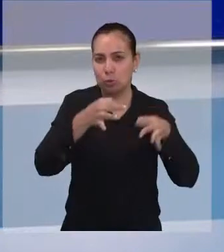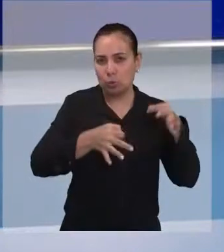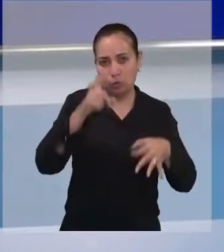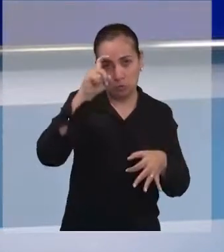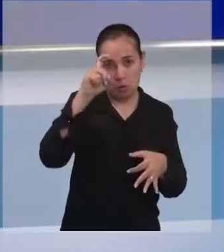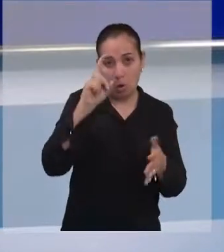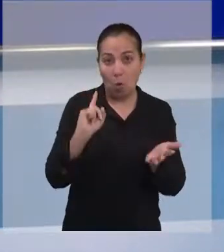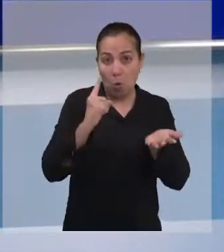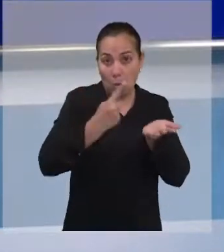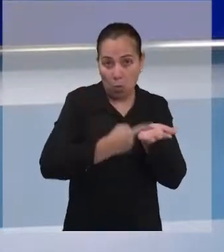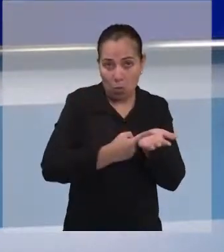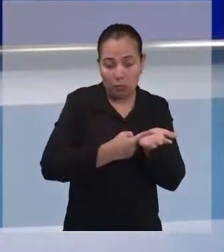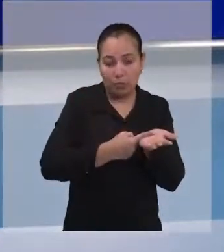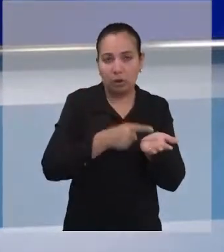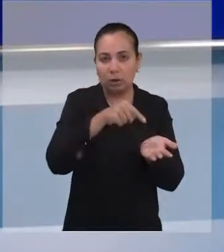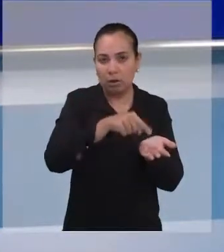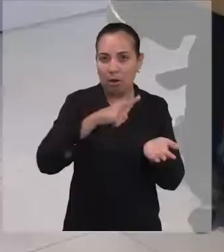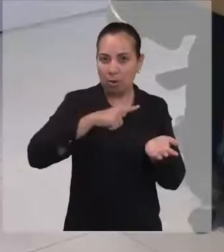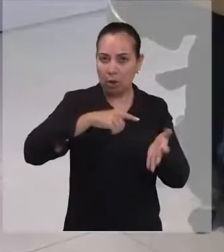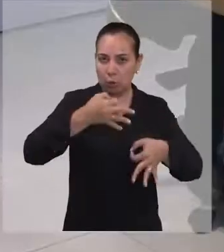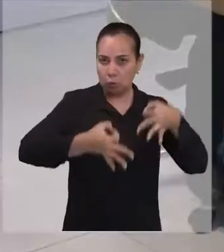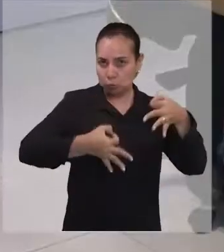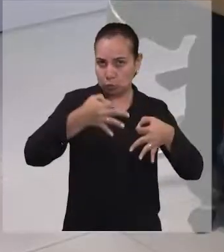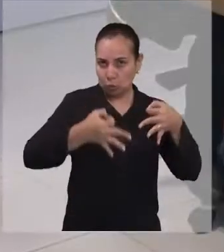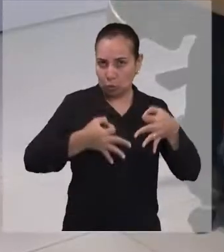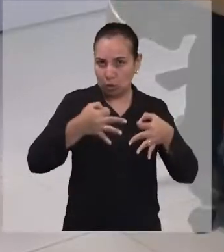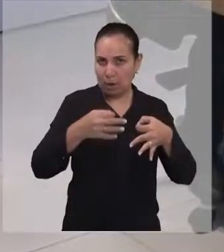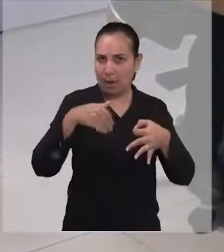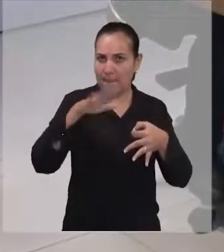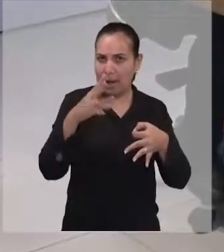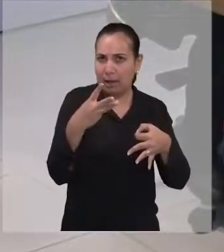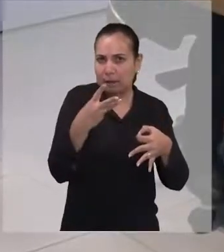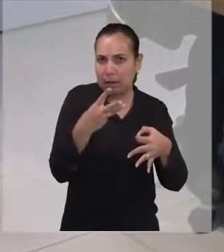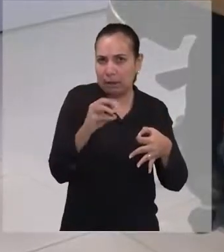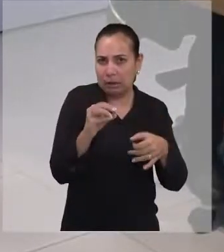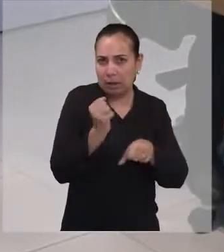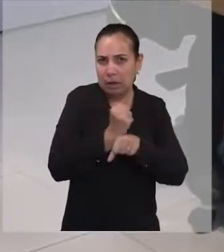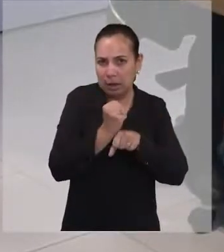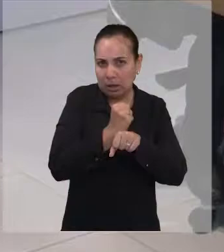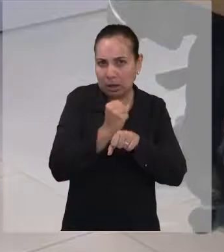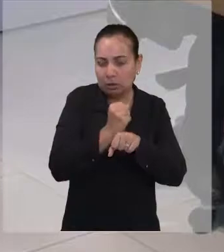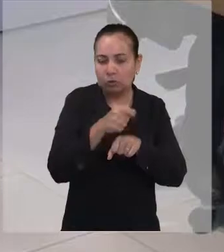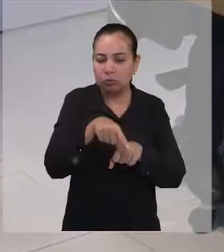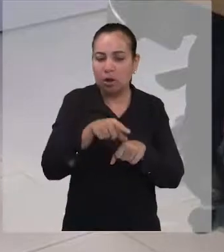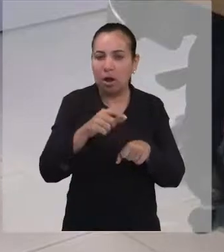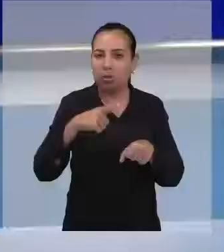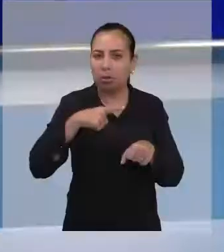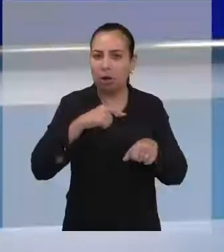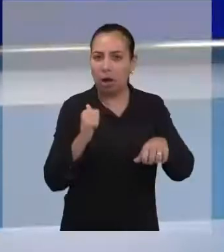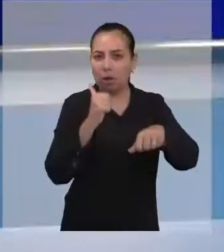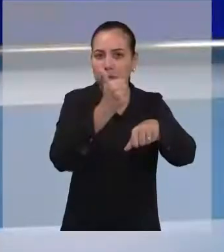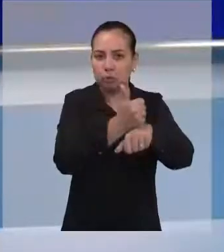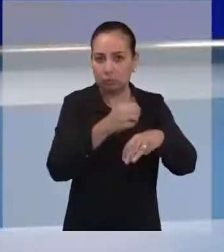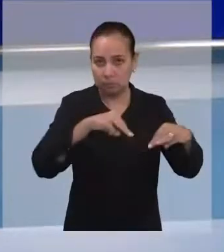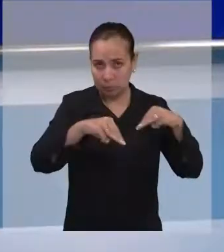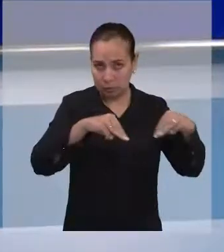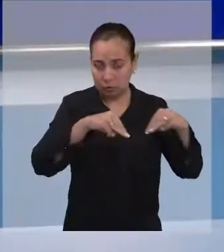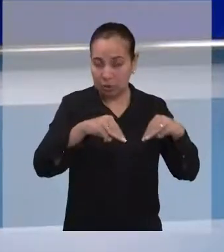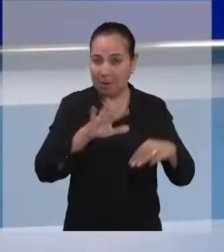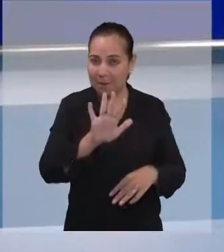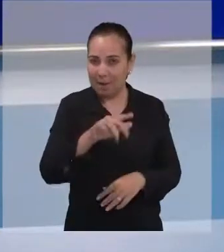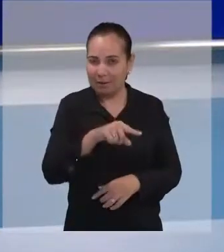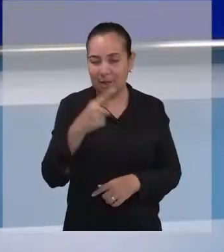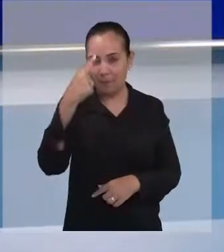deixar a magistratura depois de quase 30 anos de carreira, para assumir o ministério, o fez já na certeza de que na